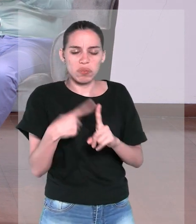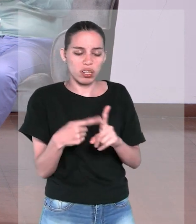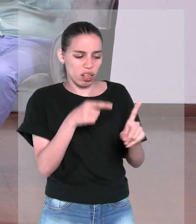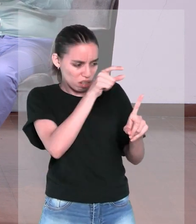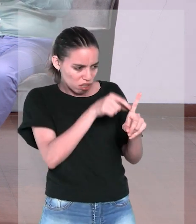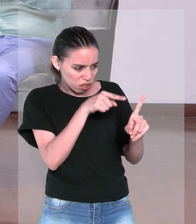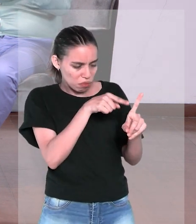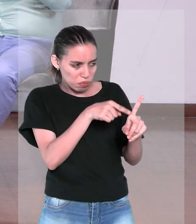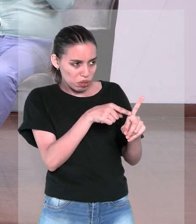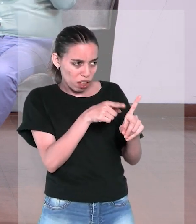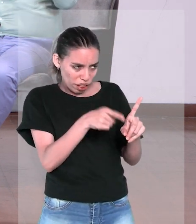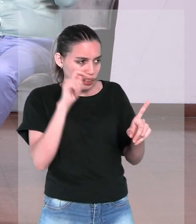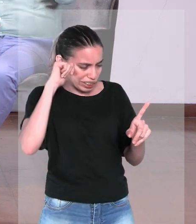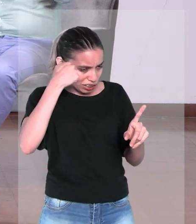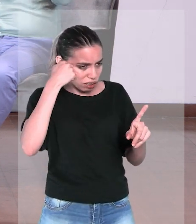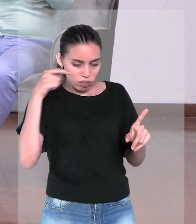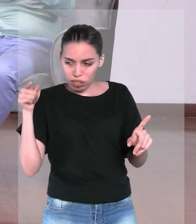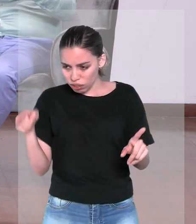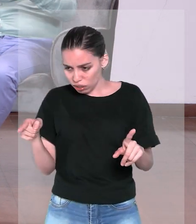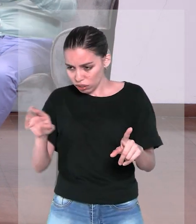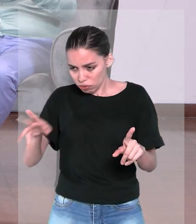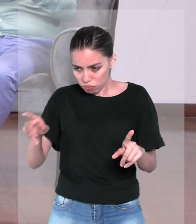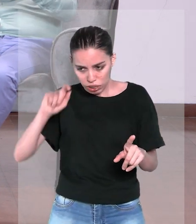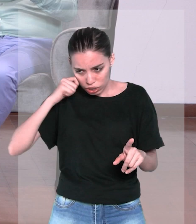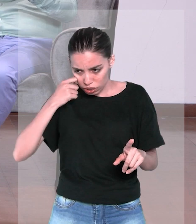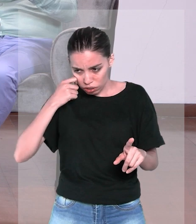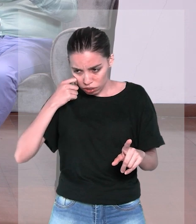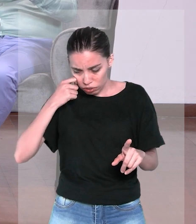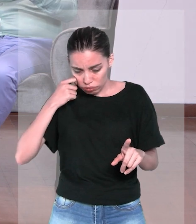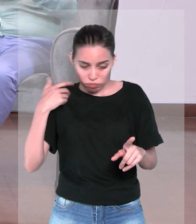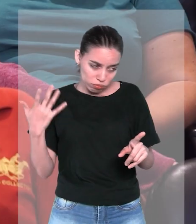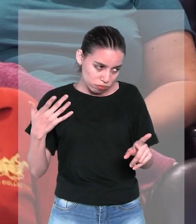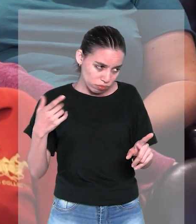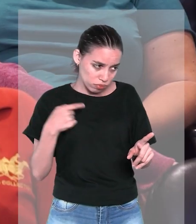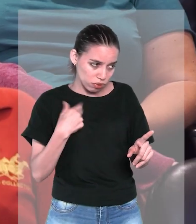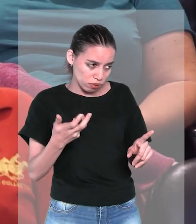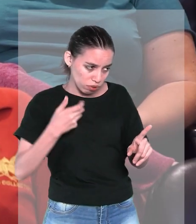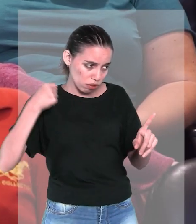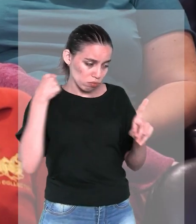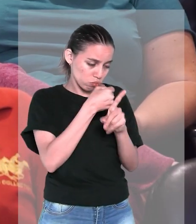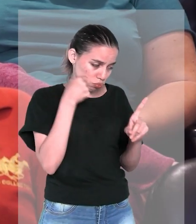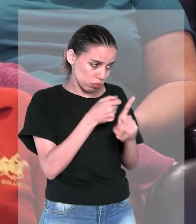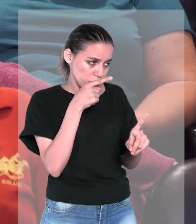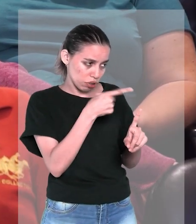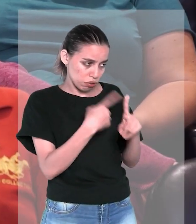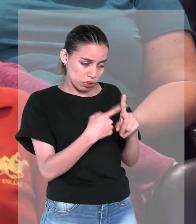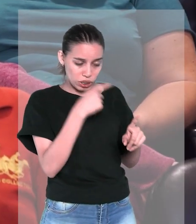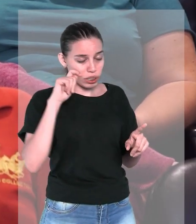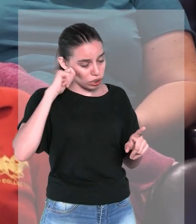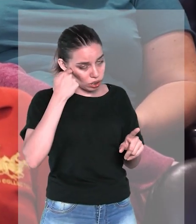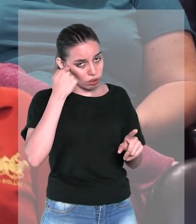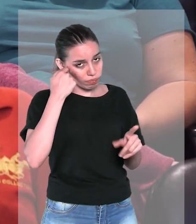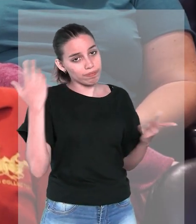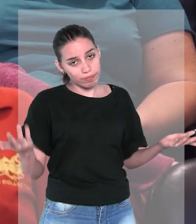ódio, nós tivemos um incentivo ao armamento de fogo e nós tivemos um incentivo a